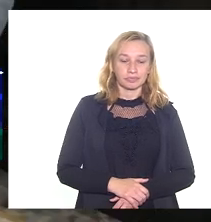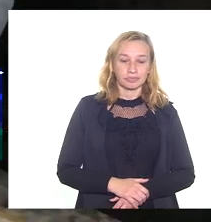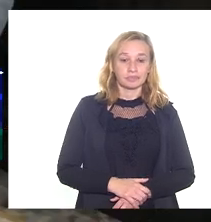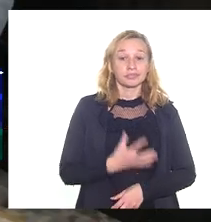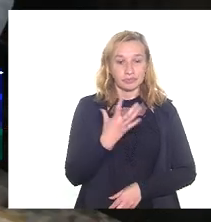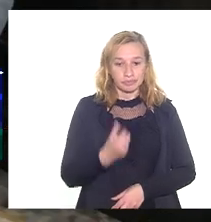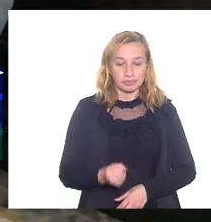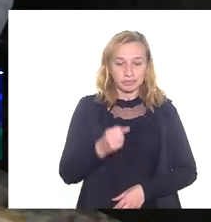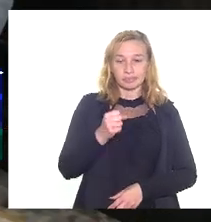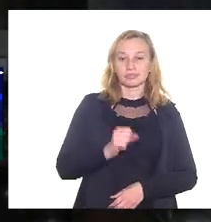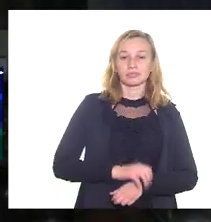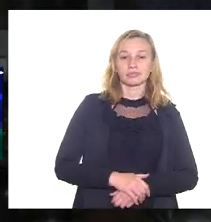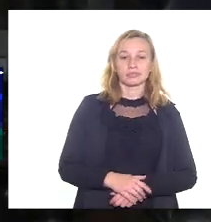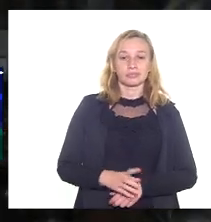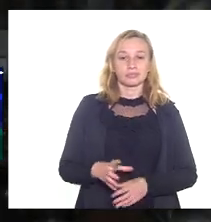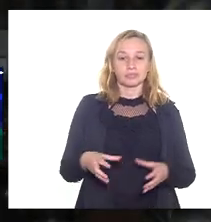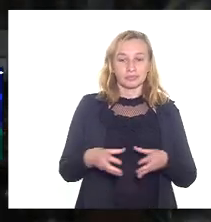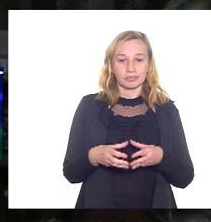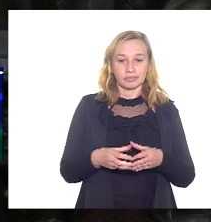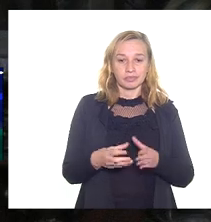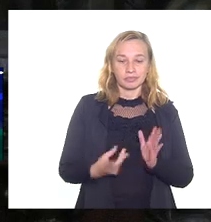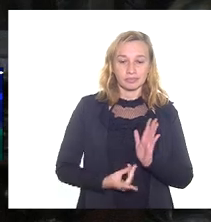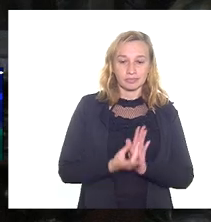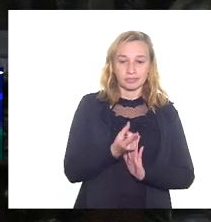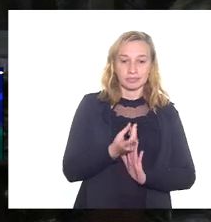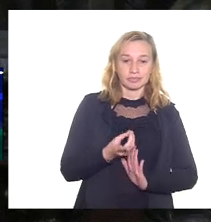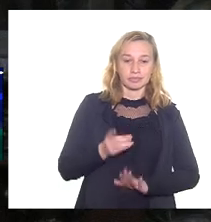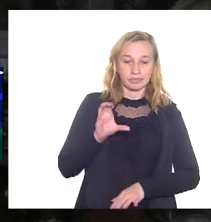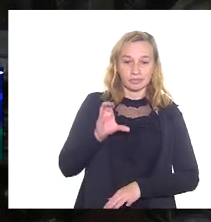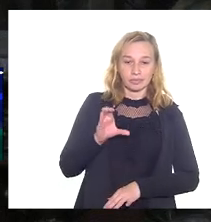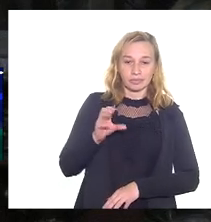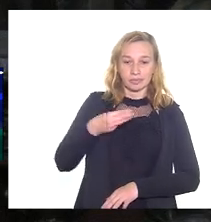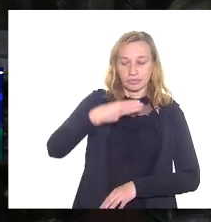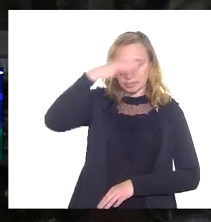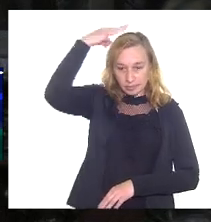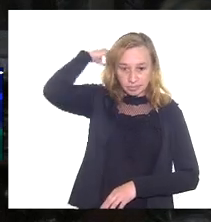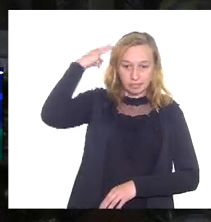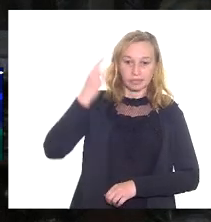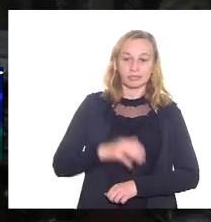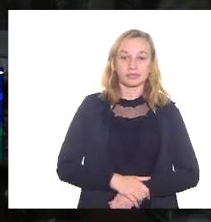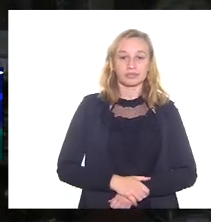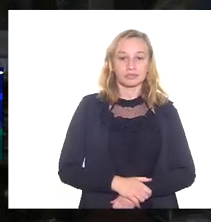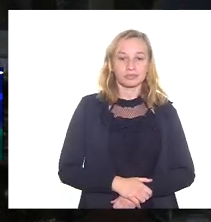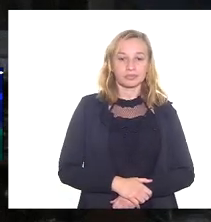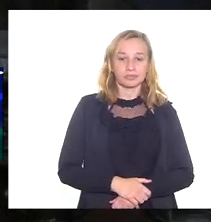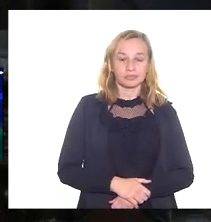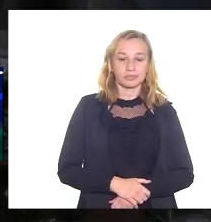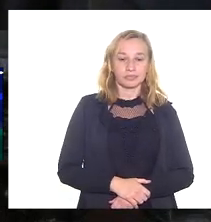Parecer favorável. Pela Comissão de Orçamento, deputado Márcio Pacheco.